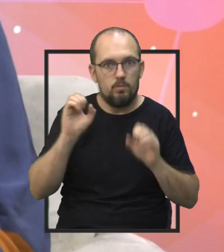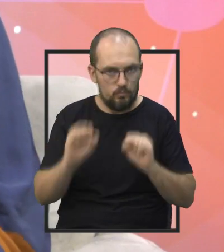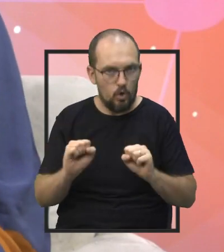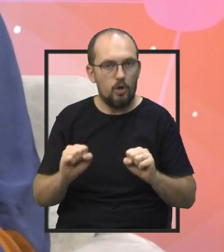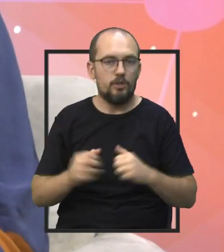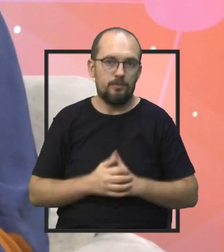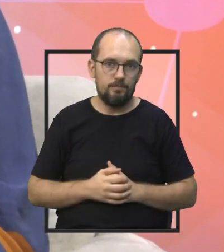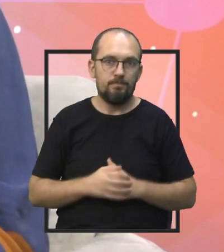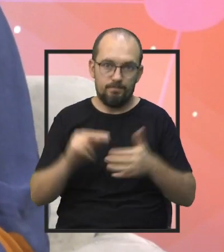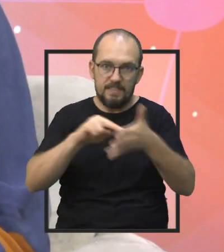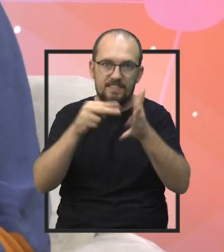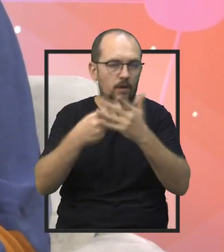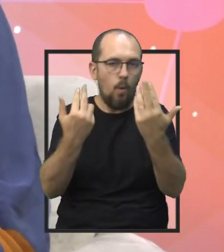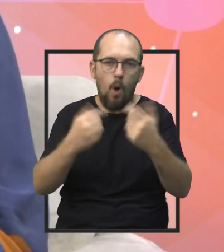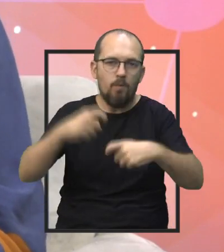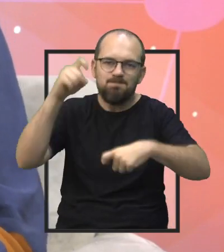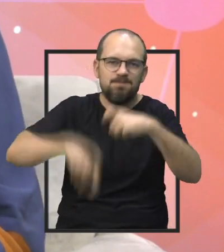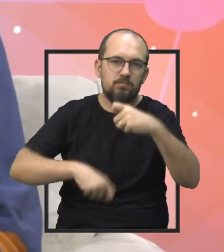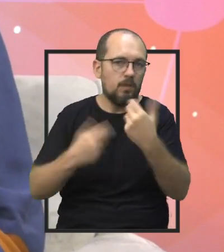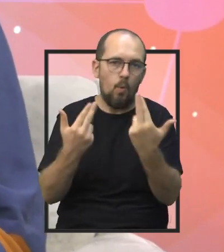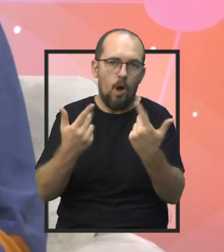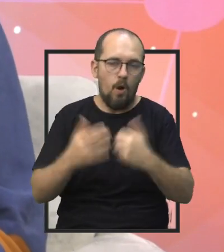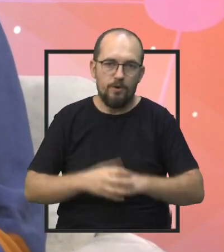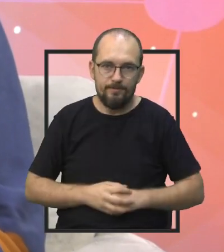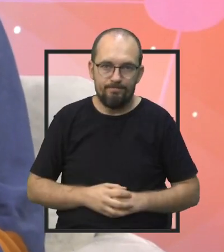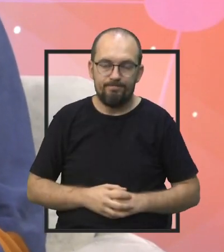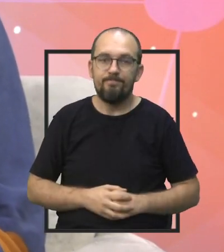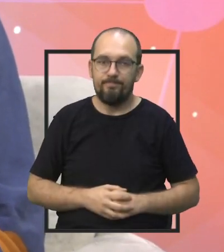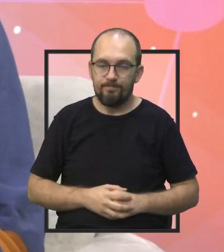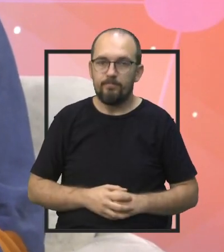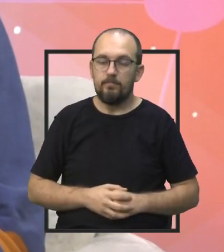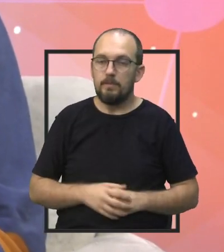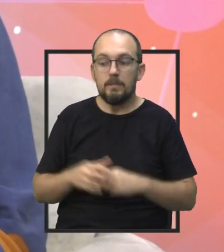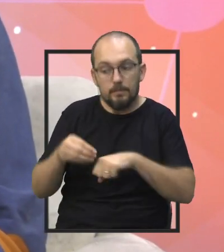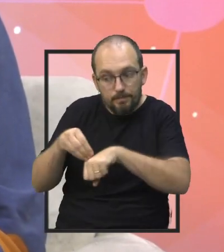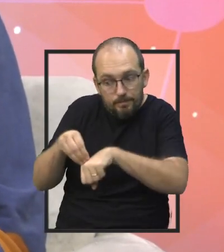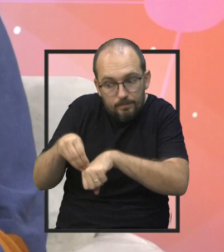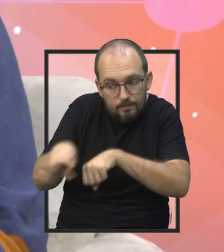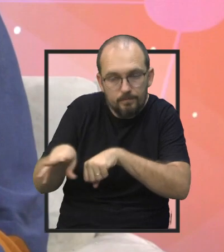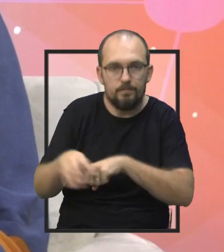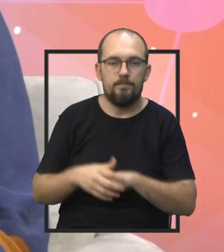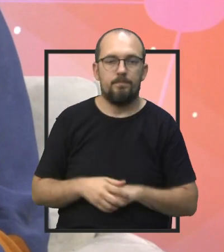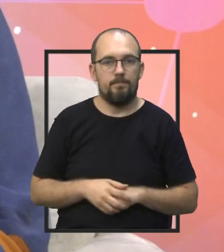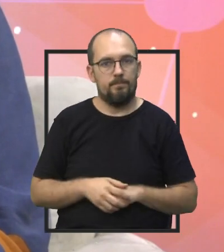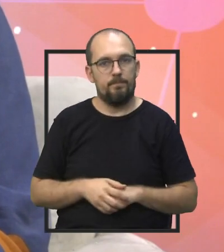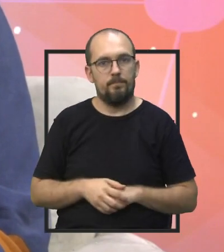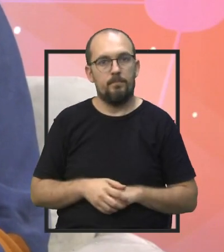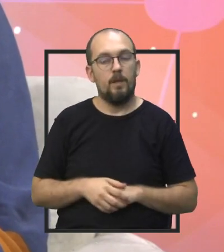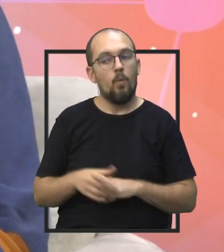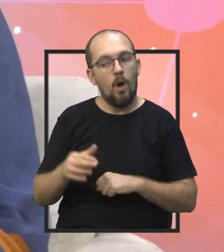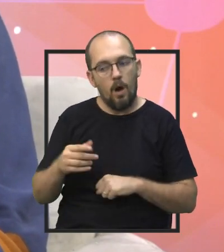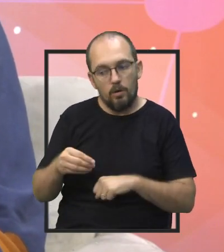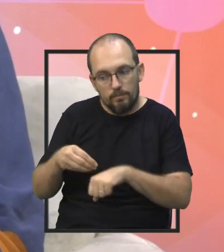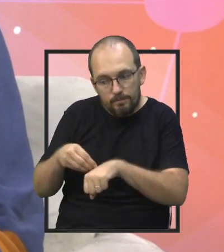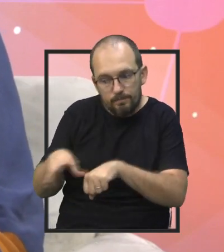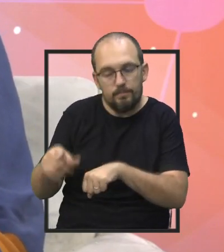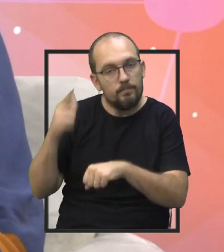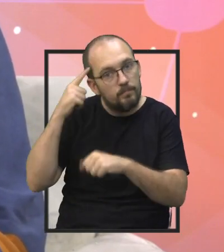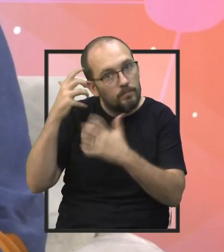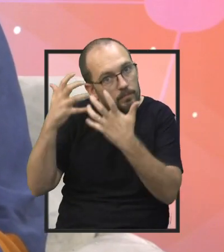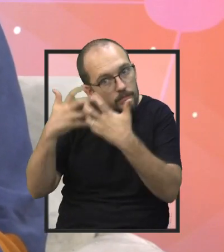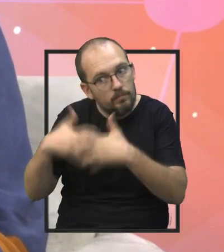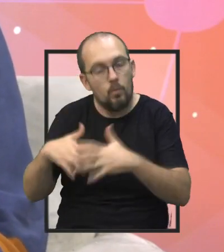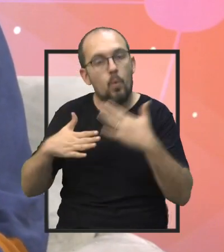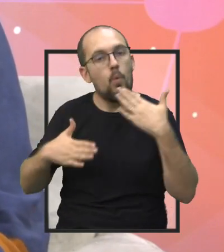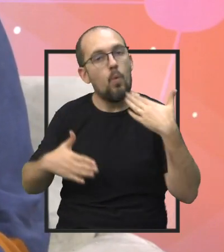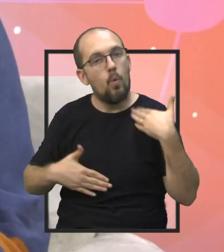exemplo, né? Então, ele é muito amplo. Então, por isso, educar as crianças, eu acho que mais trazer para essa